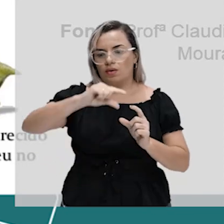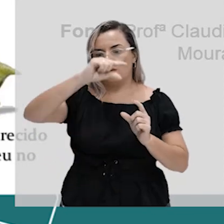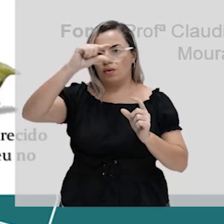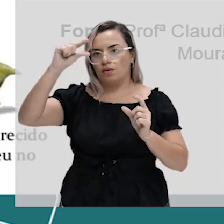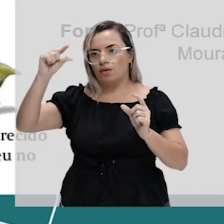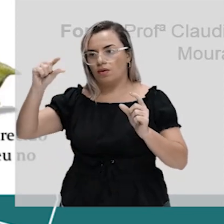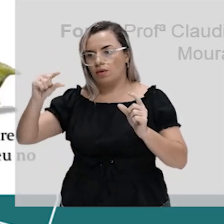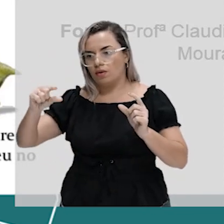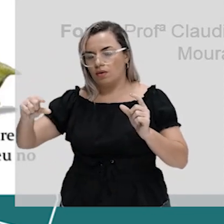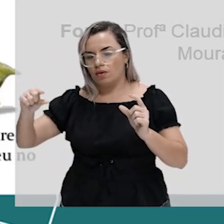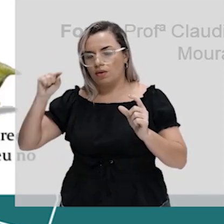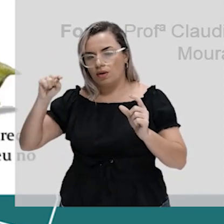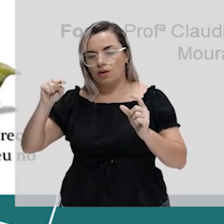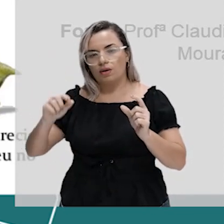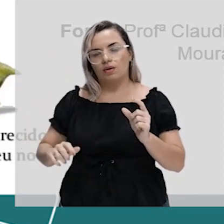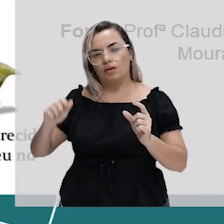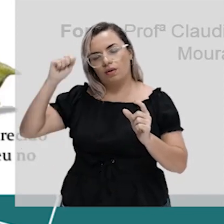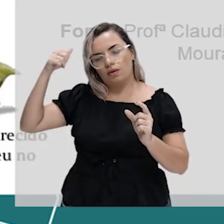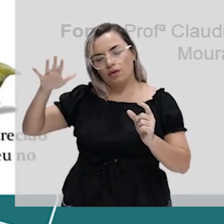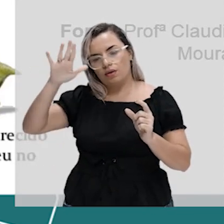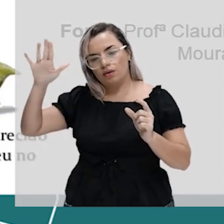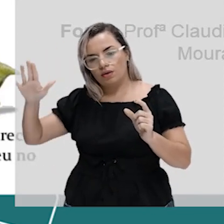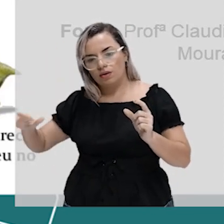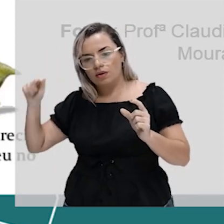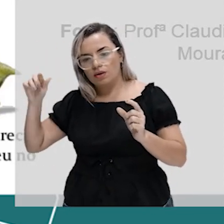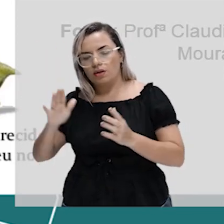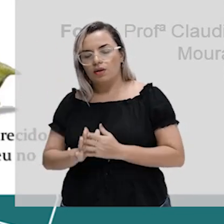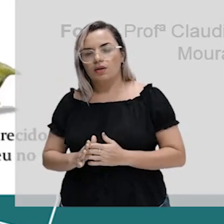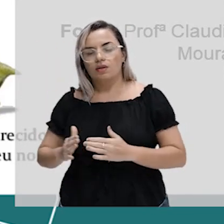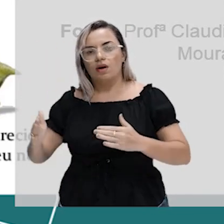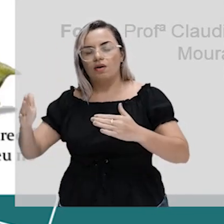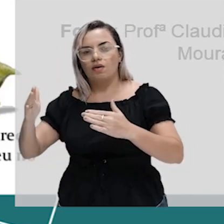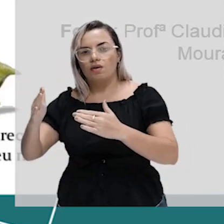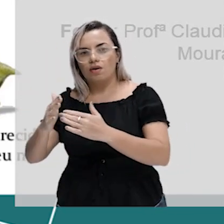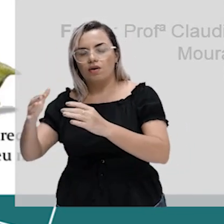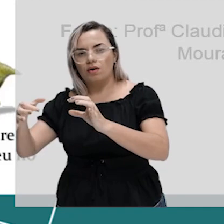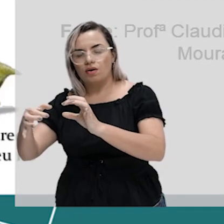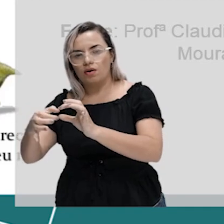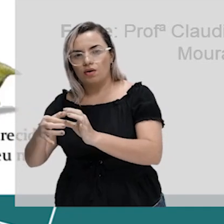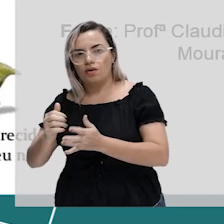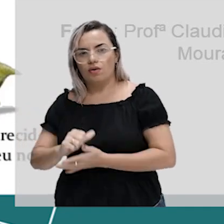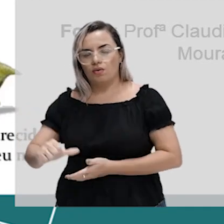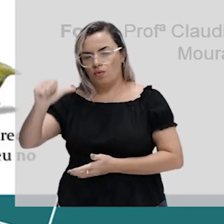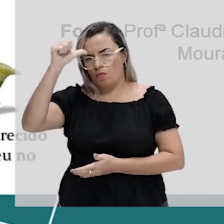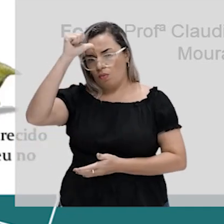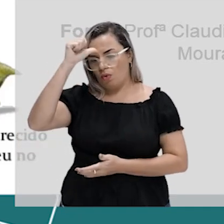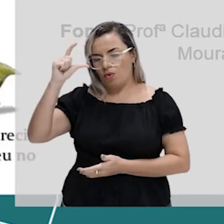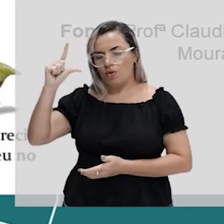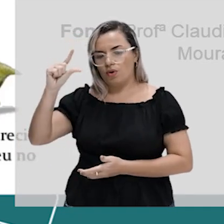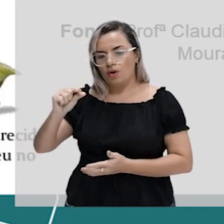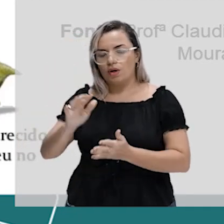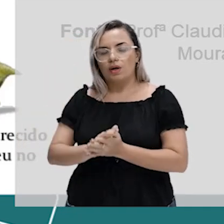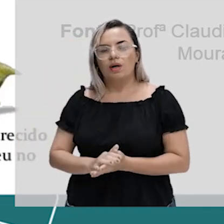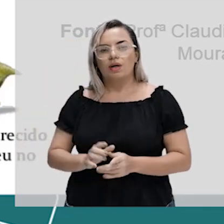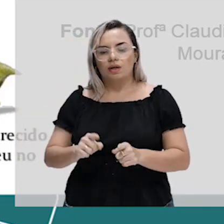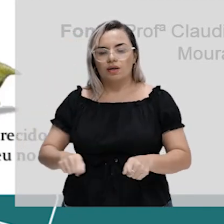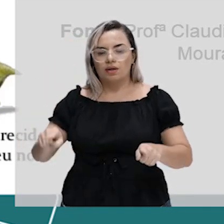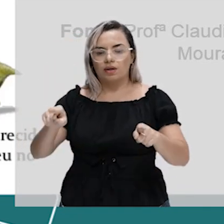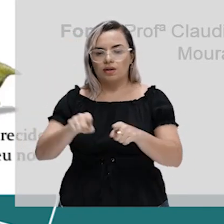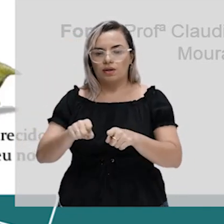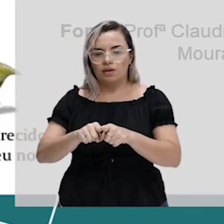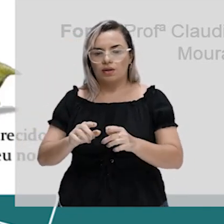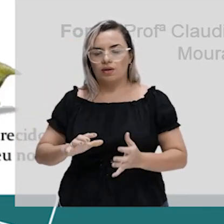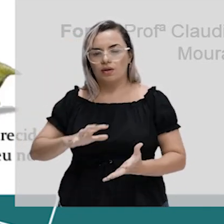que faz fronteira um pouco com a Índia, tá? E também aqui com a Antártica. Então mostra a continuidade